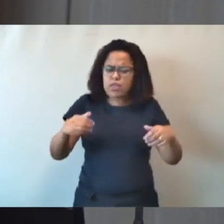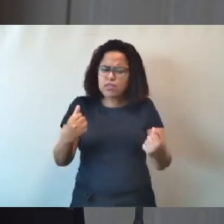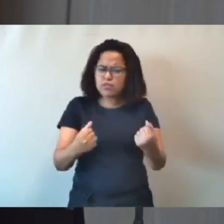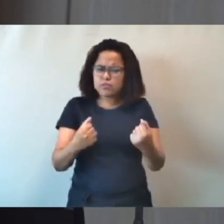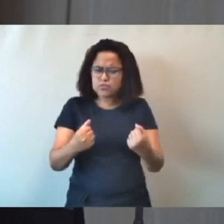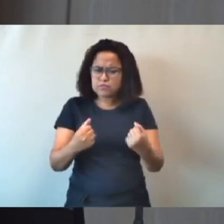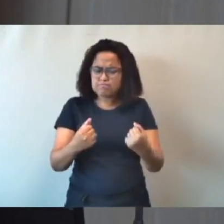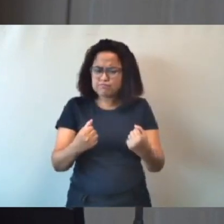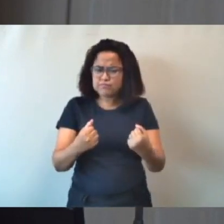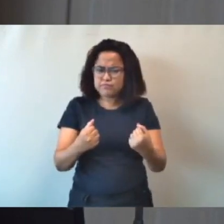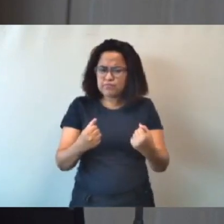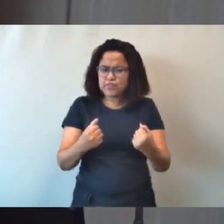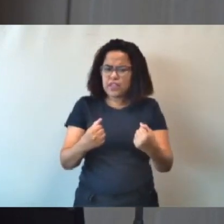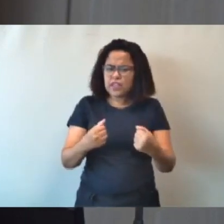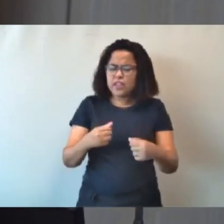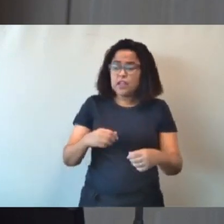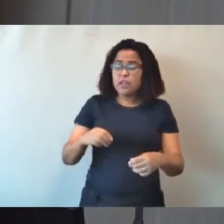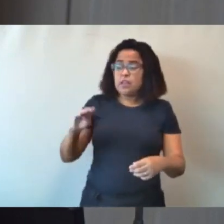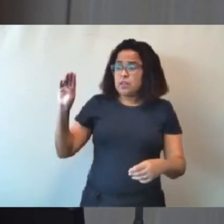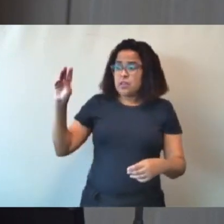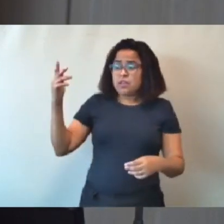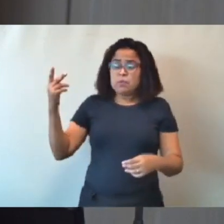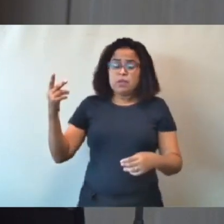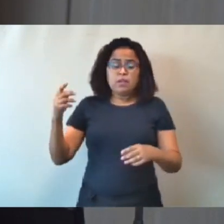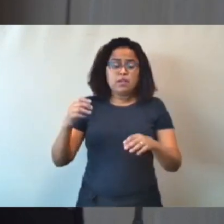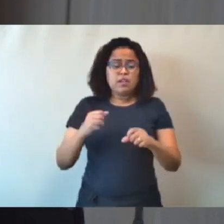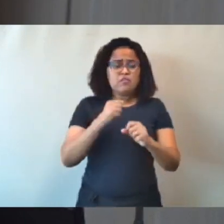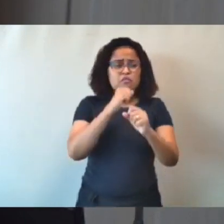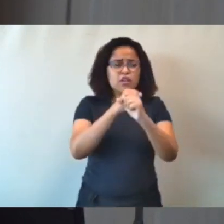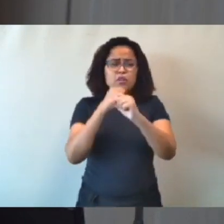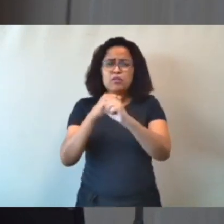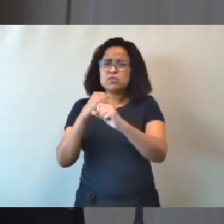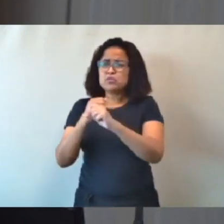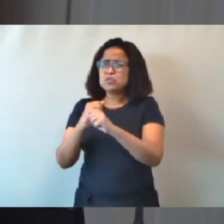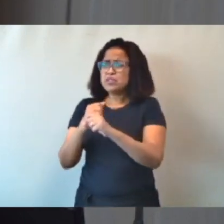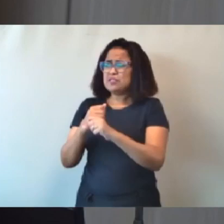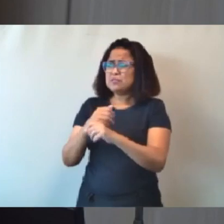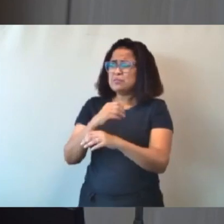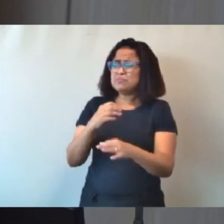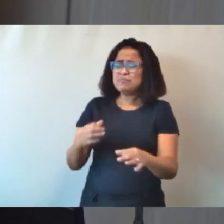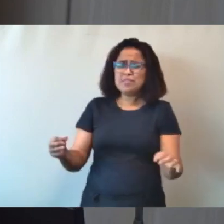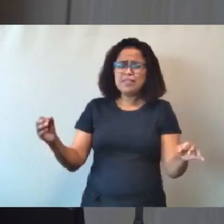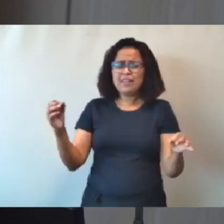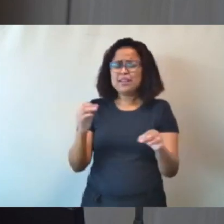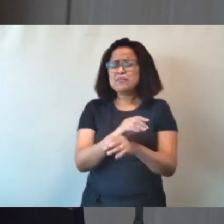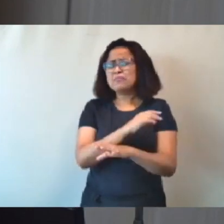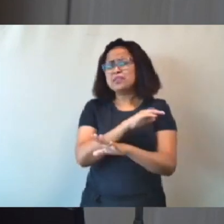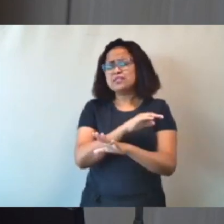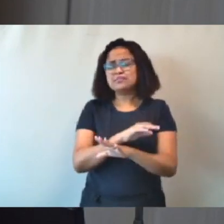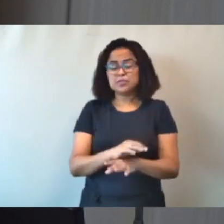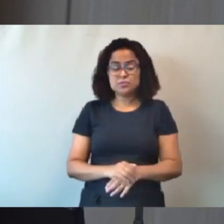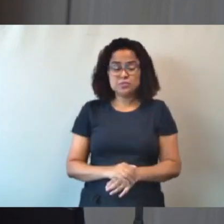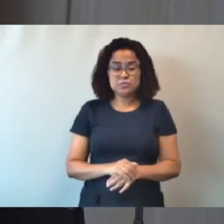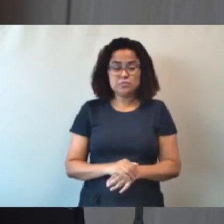longo do tempo e matando tudo. Até hoje, os comerciantes da Pedro II lamentam muito